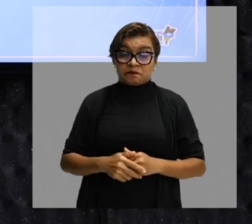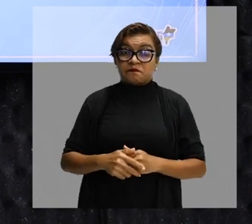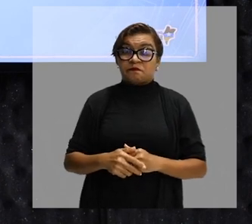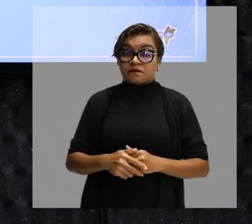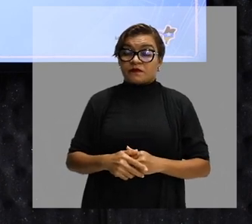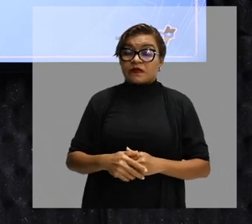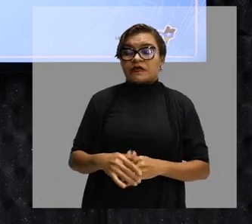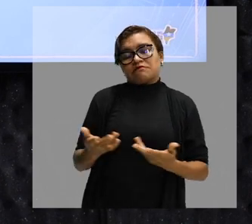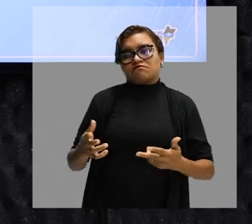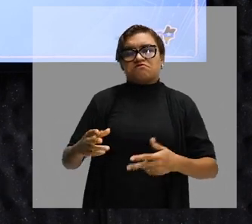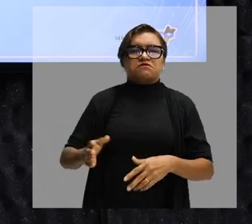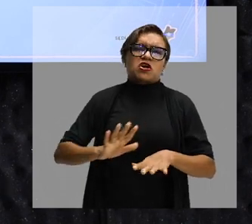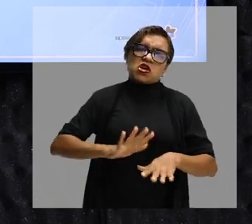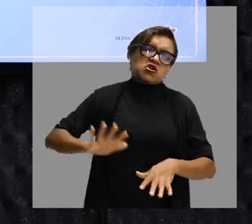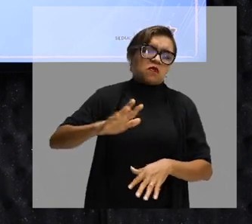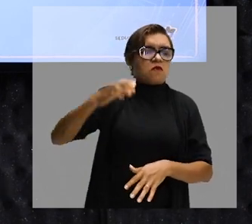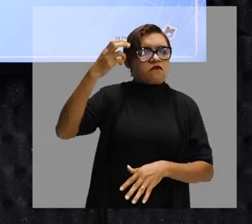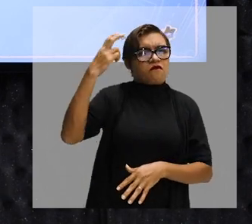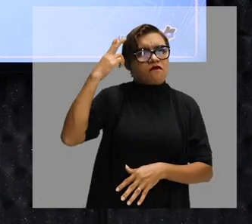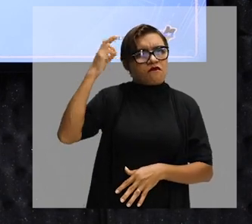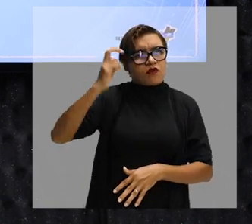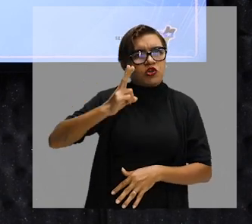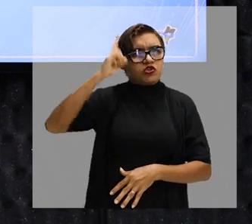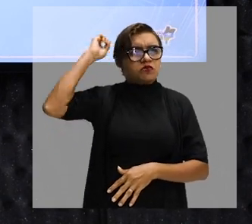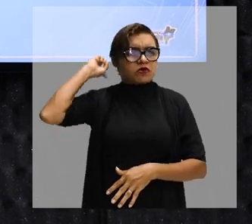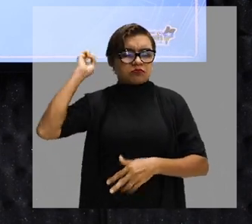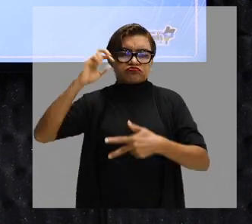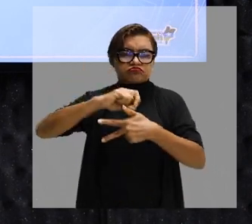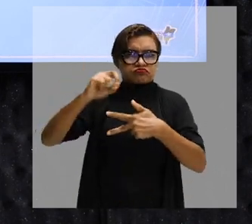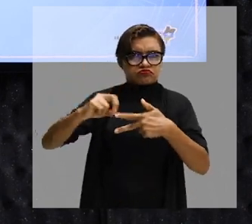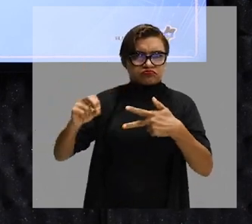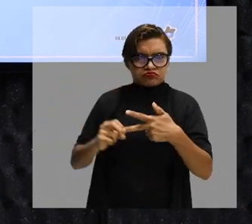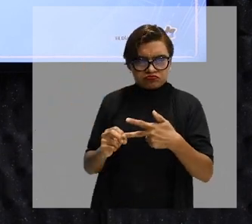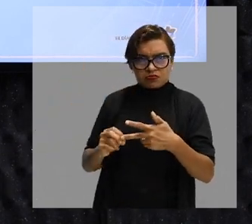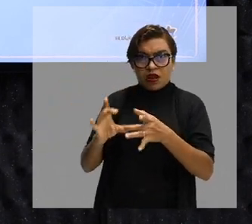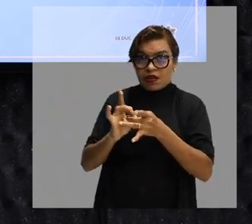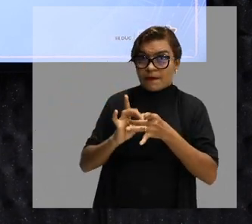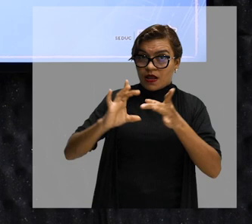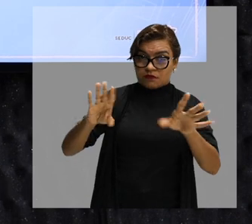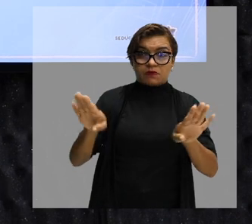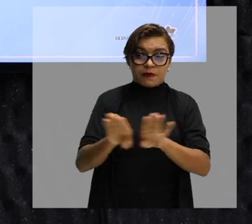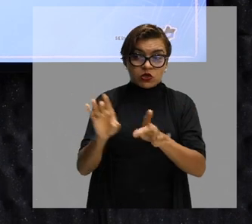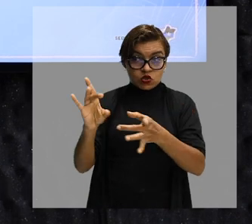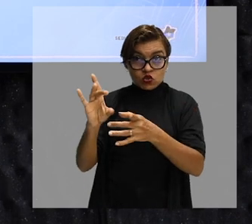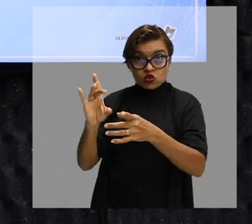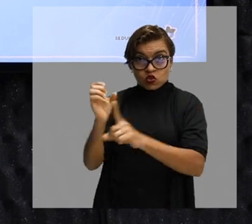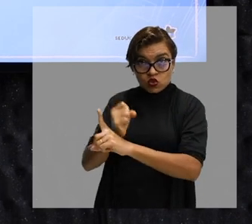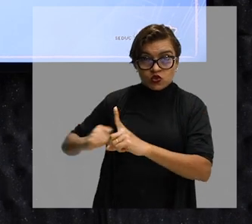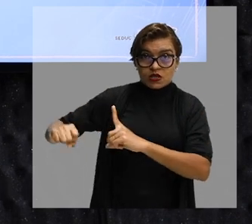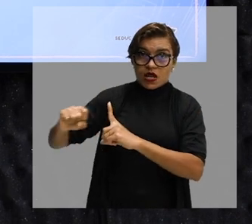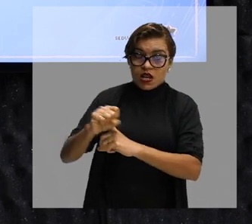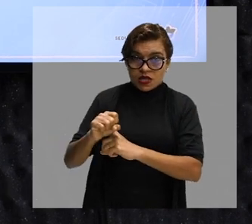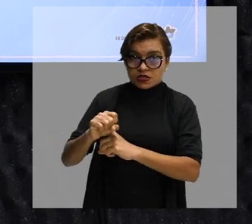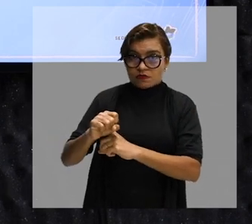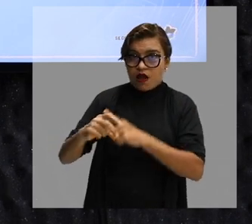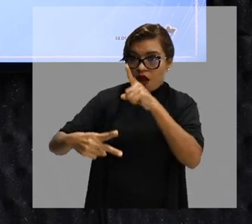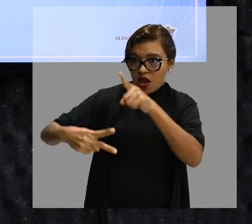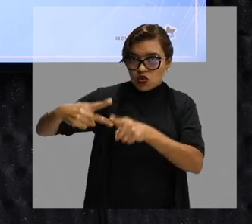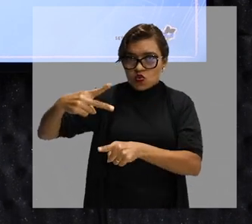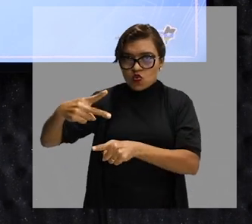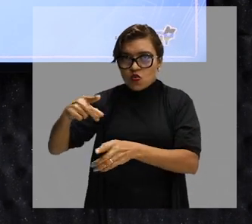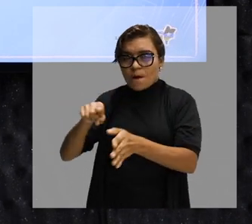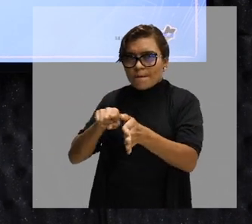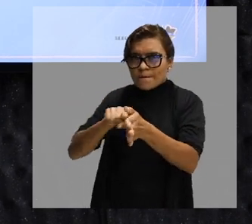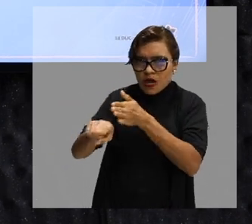nos vestibulares, tá? O liberalismo e o socialismo são as duas instâncias mais perguntadas. Certo? Nos livros